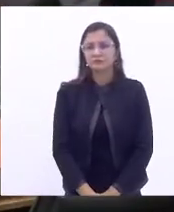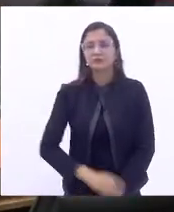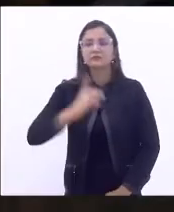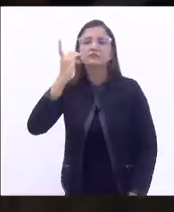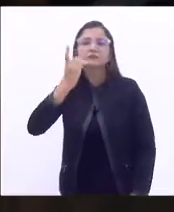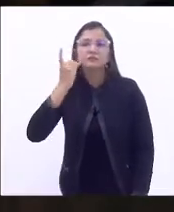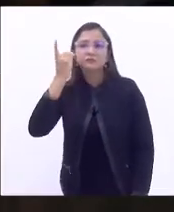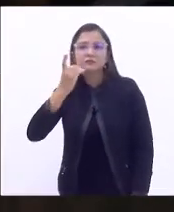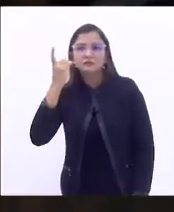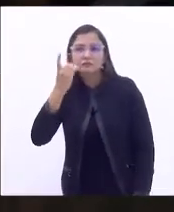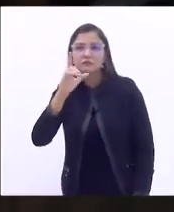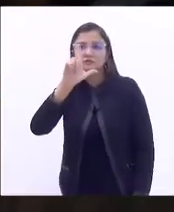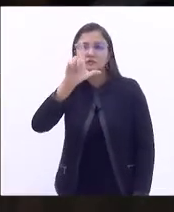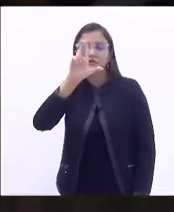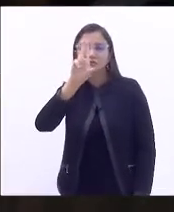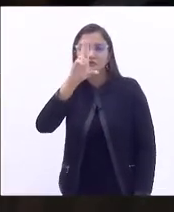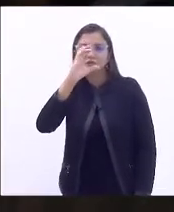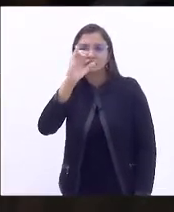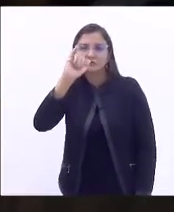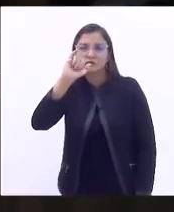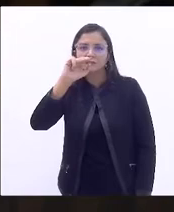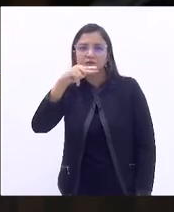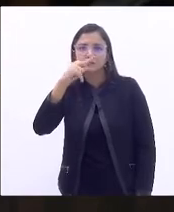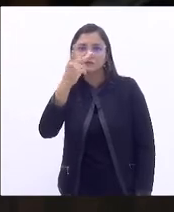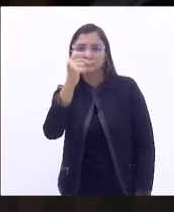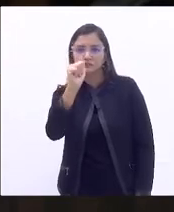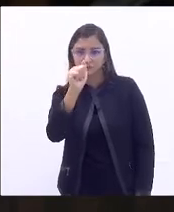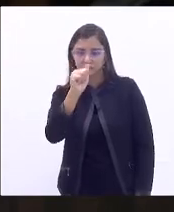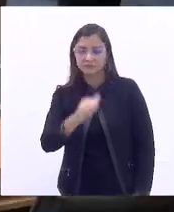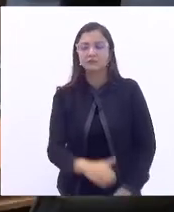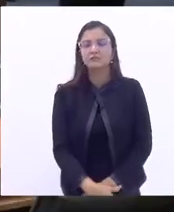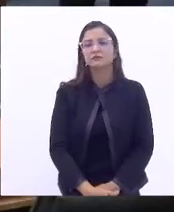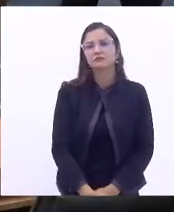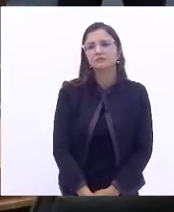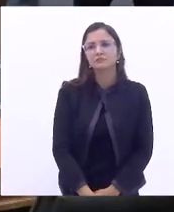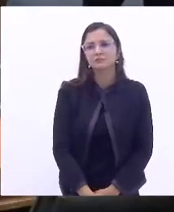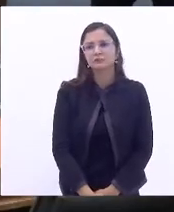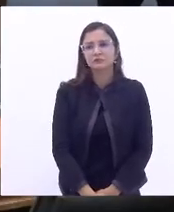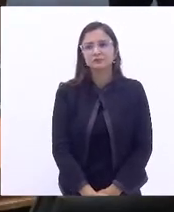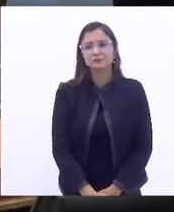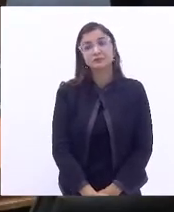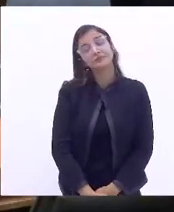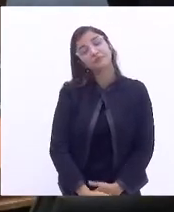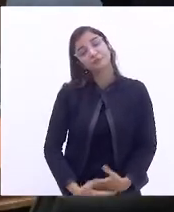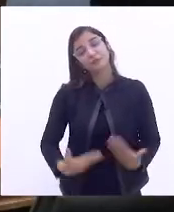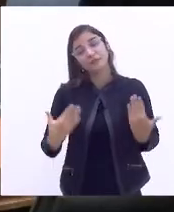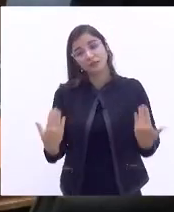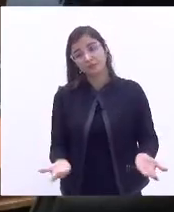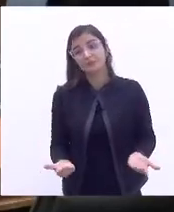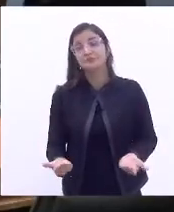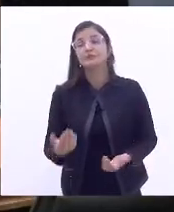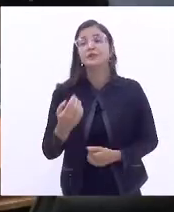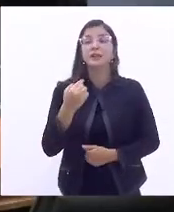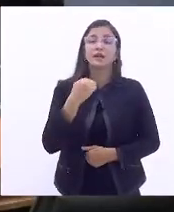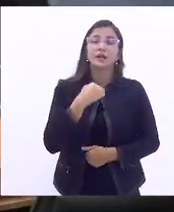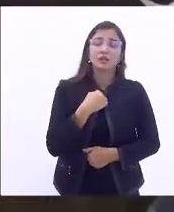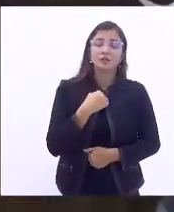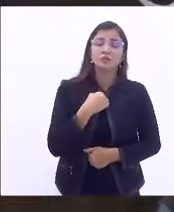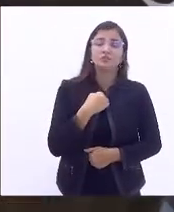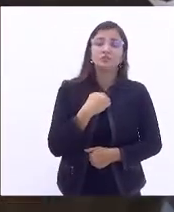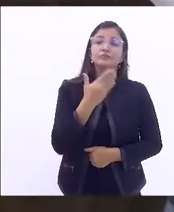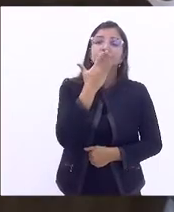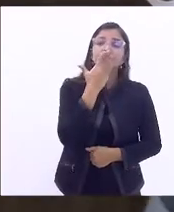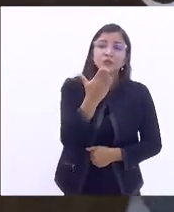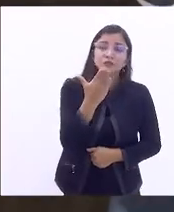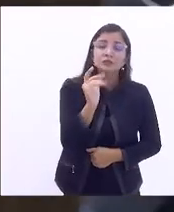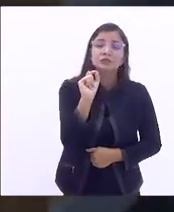Deputada Lucinha, em seguida, deputado Carlos Mink. Bem, eu gostaria de pedir a